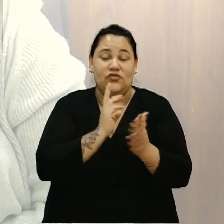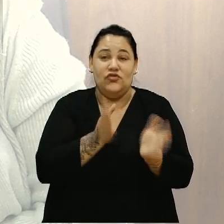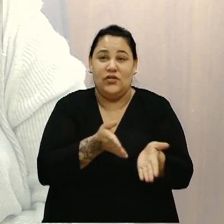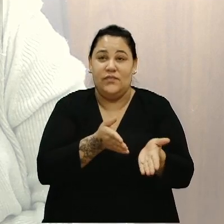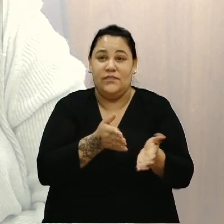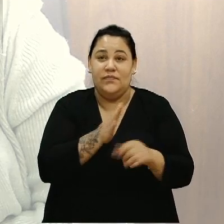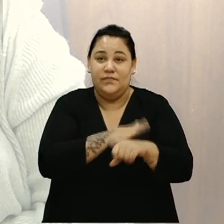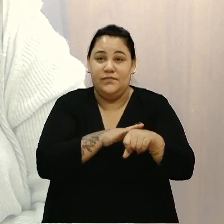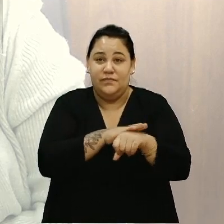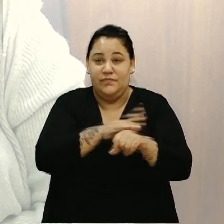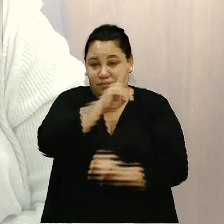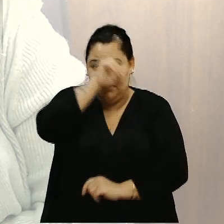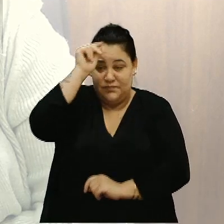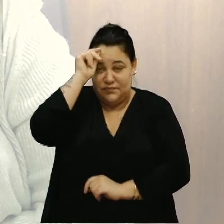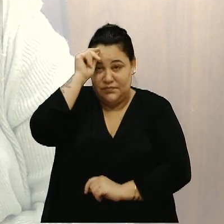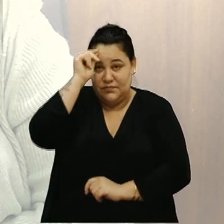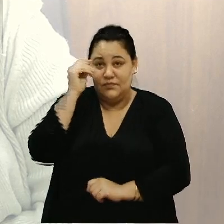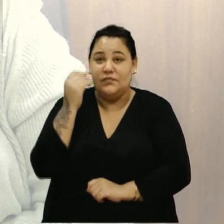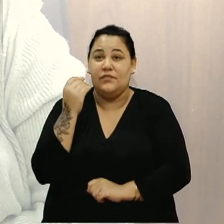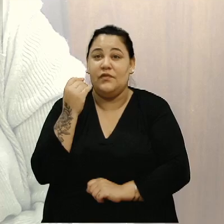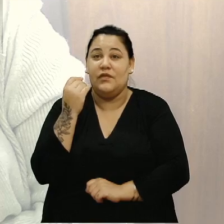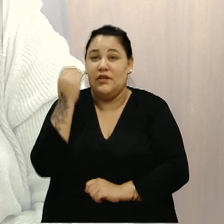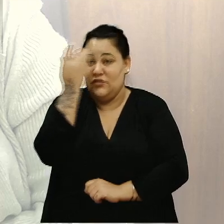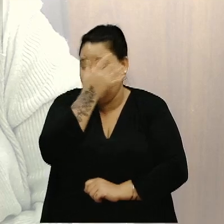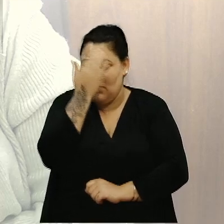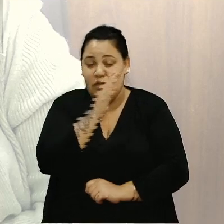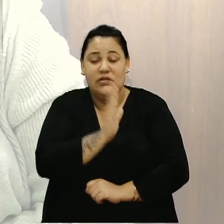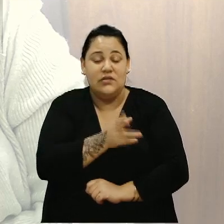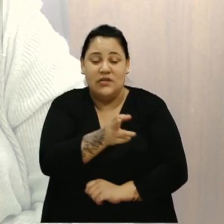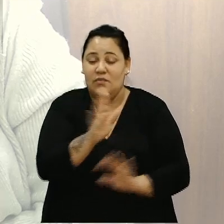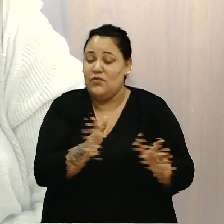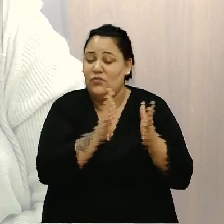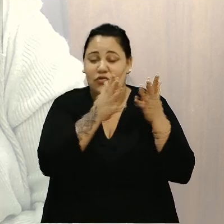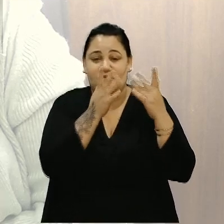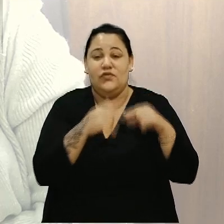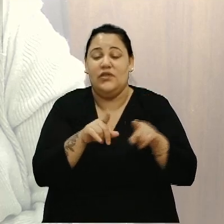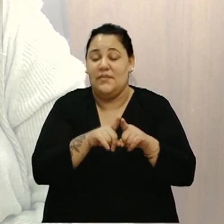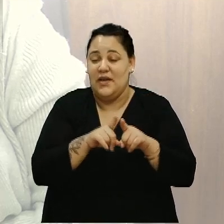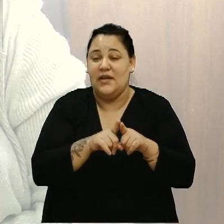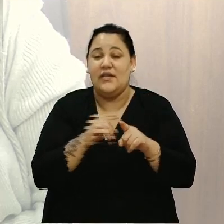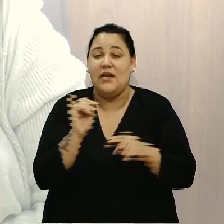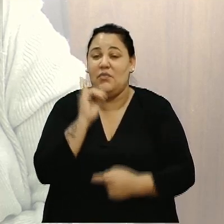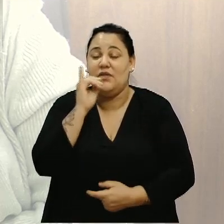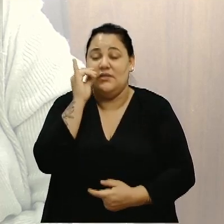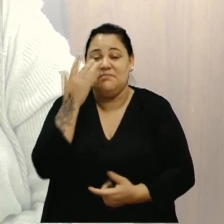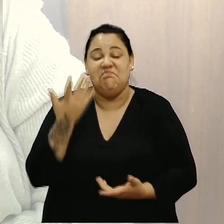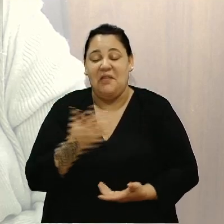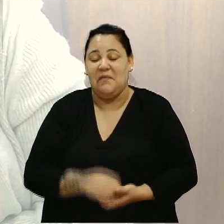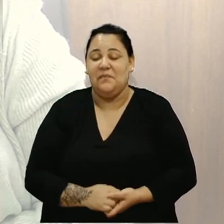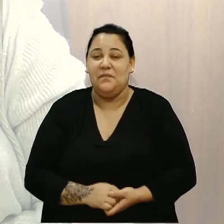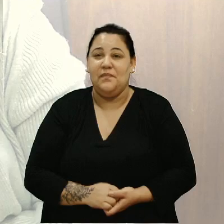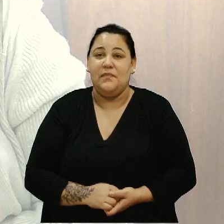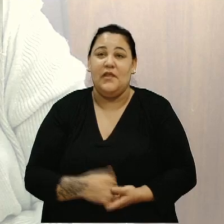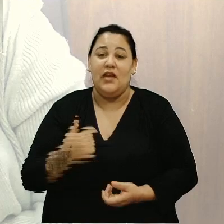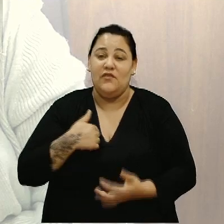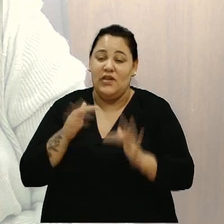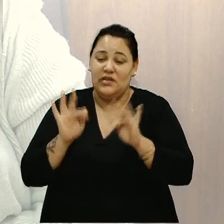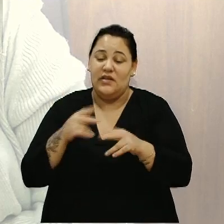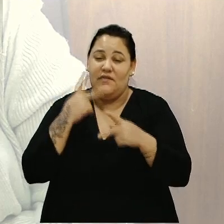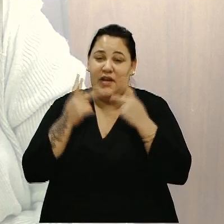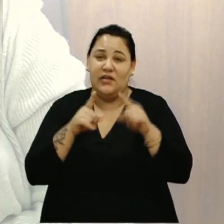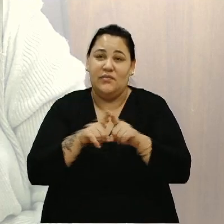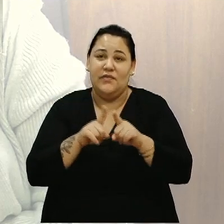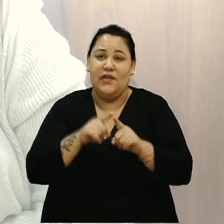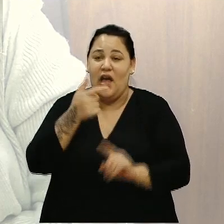sempre foi um entusiasta, um parceiro, né, na discussão da importância. E concluo minha fala só dizendo que as